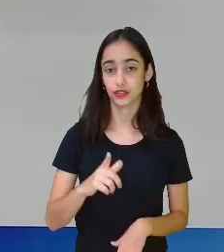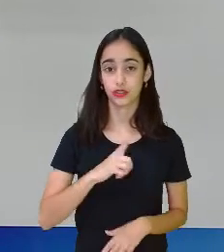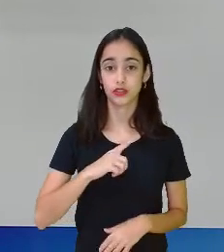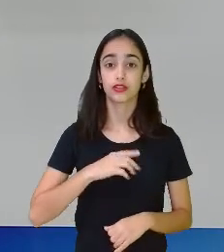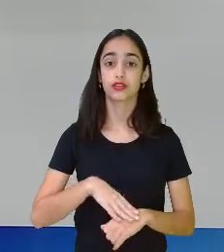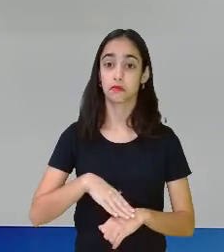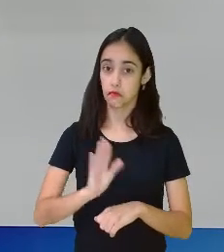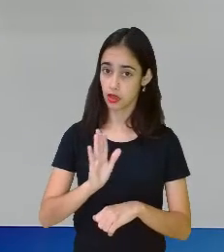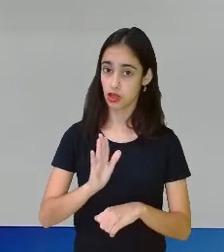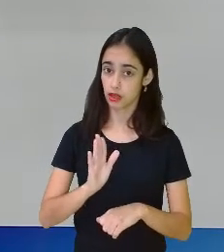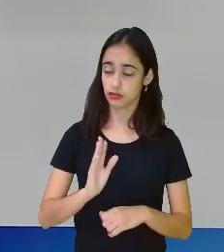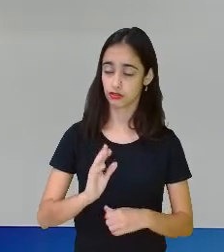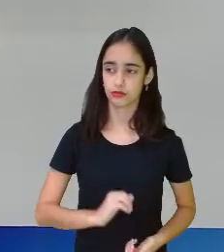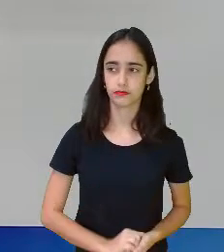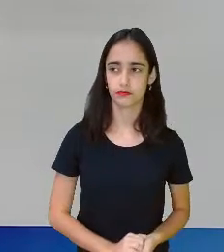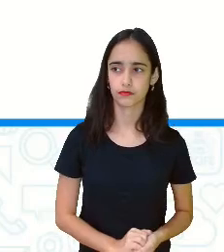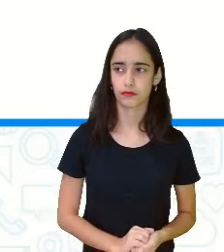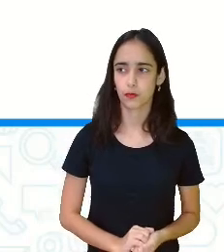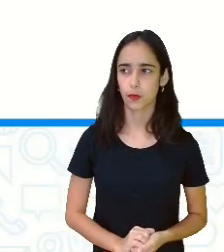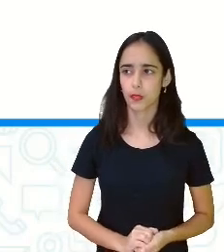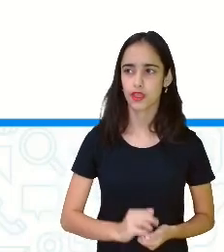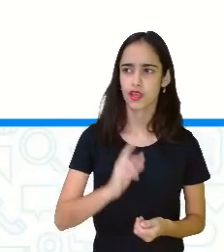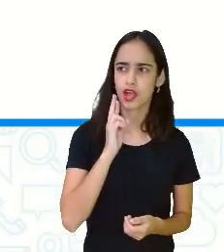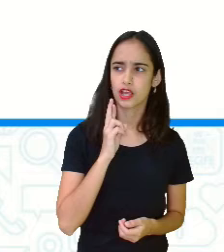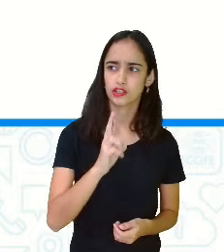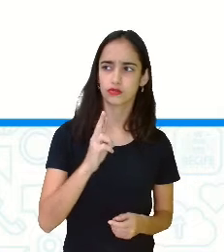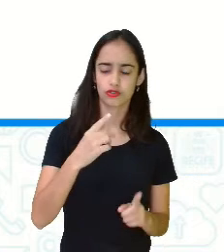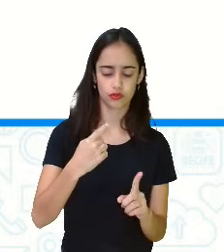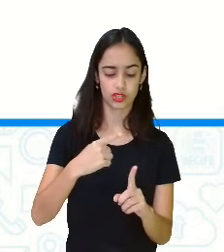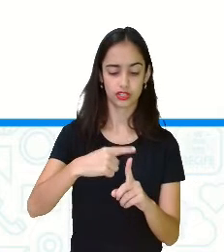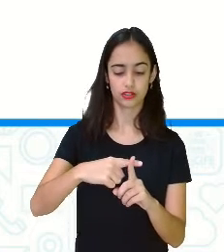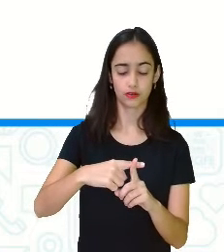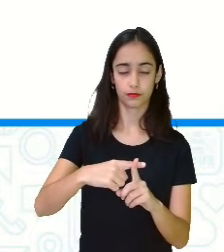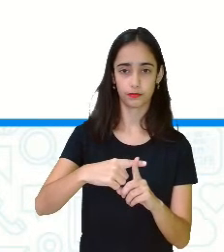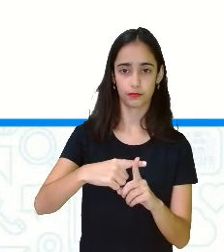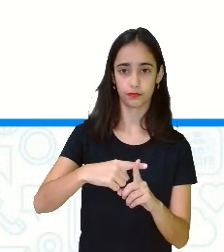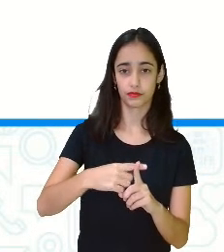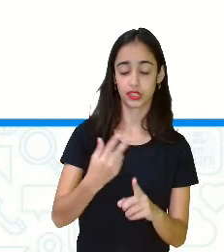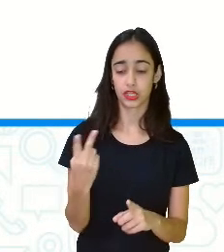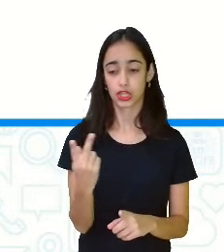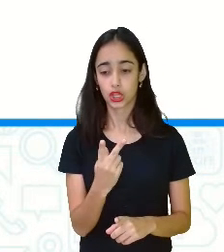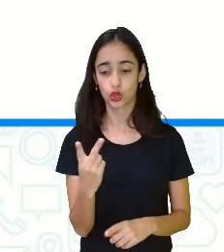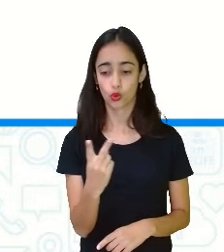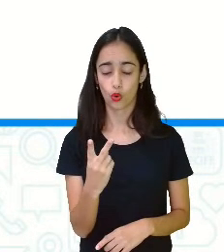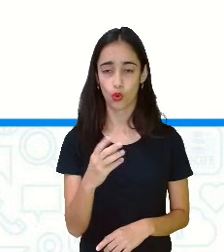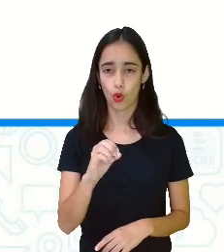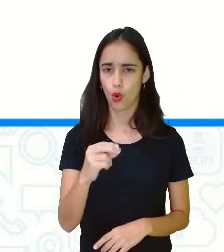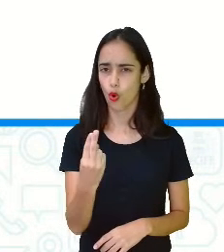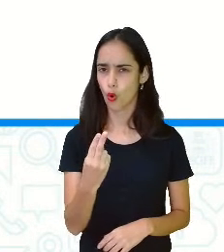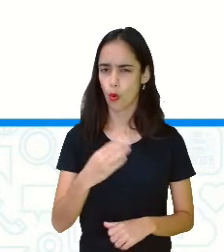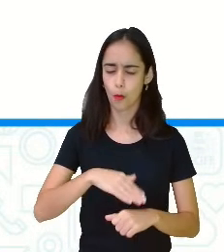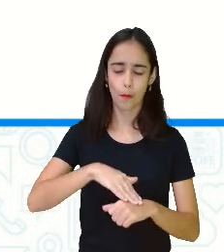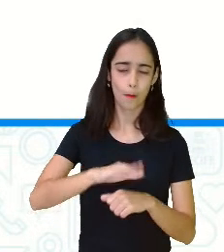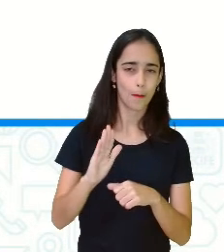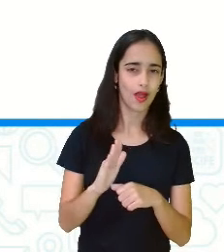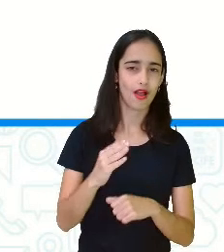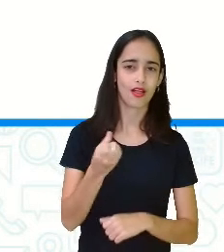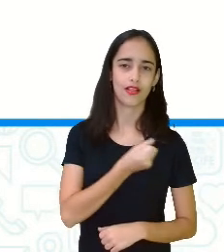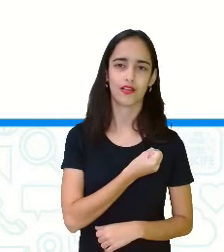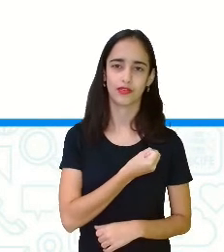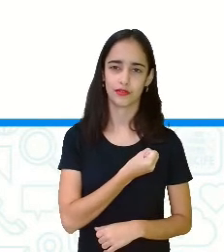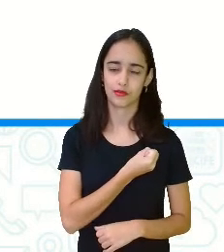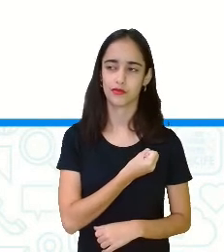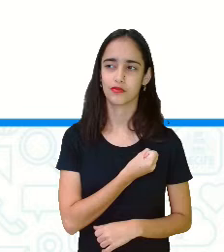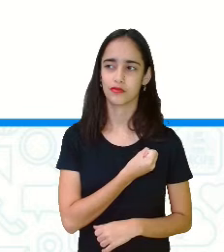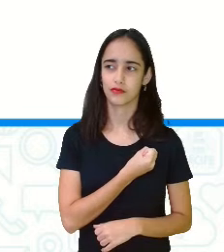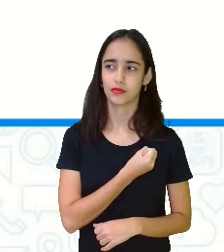mais. O resultado de uma adição entre dois ou mais números é conhecido como soma. E os números a